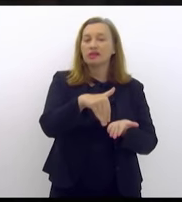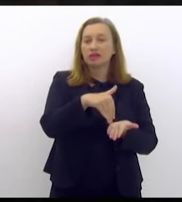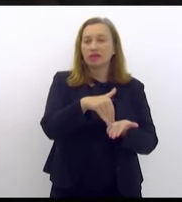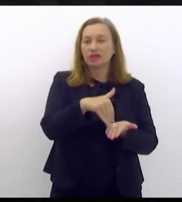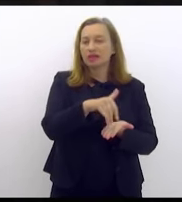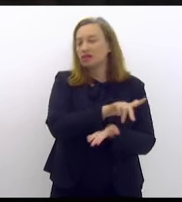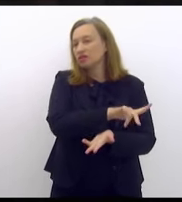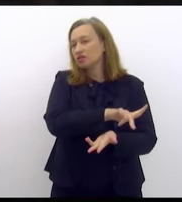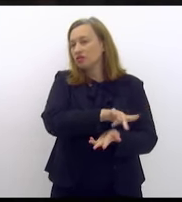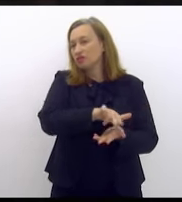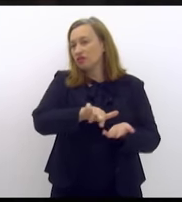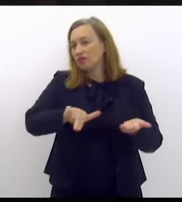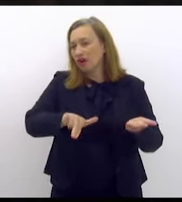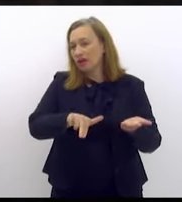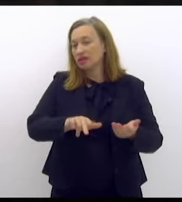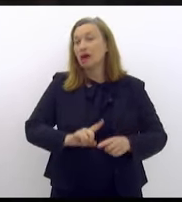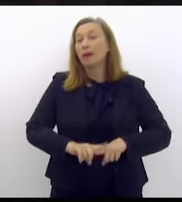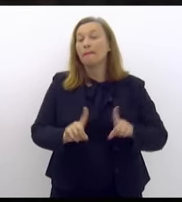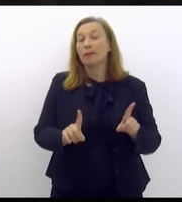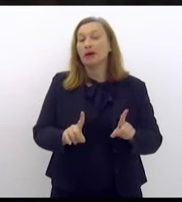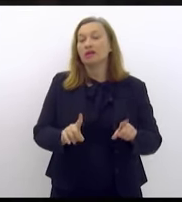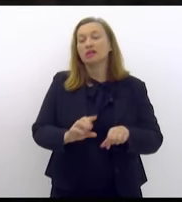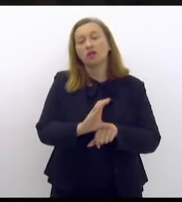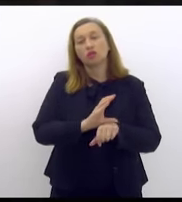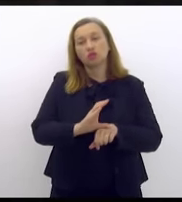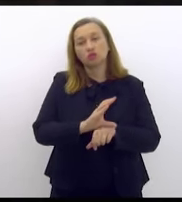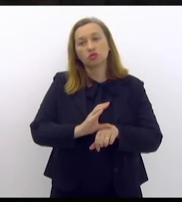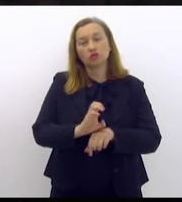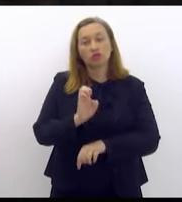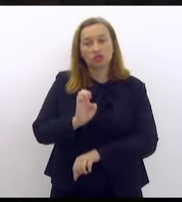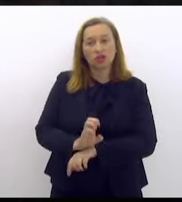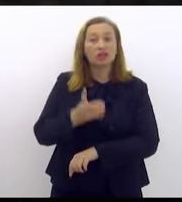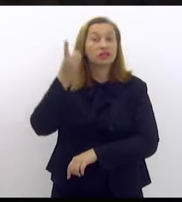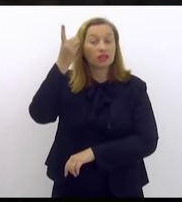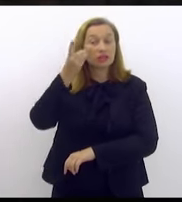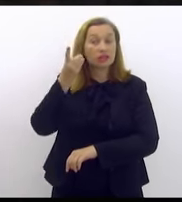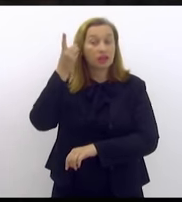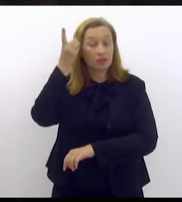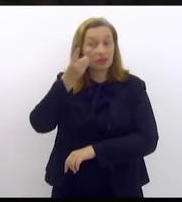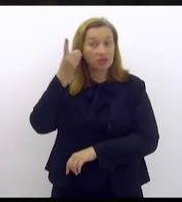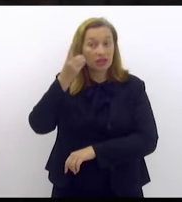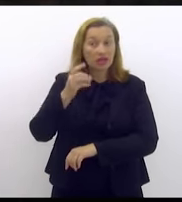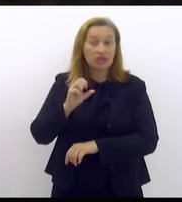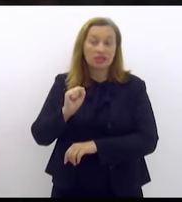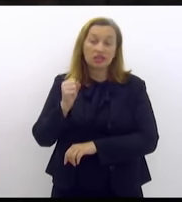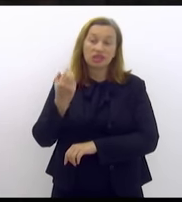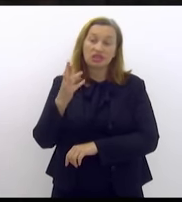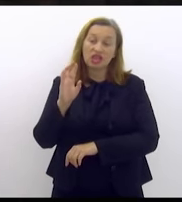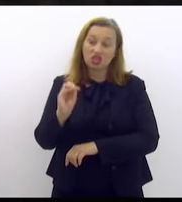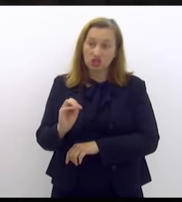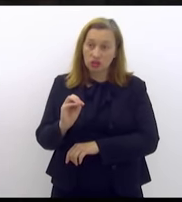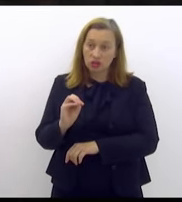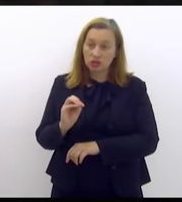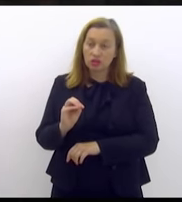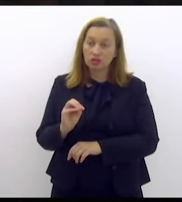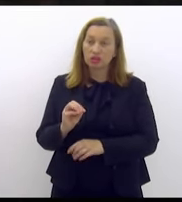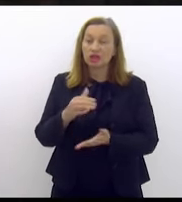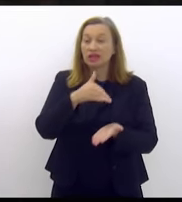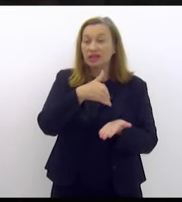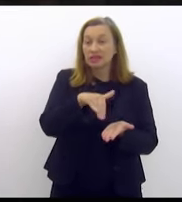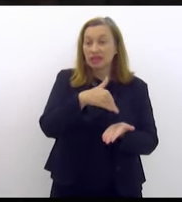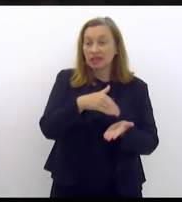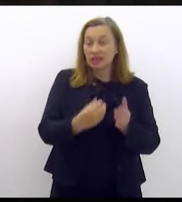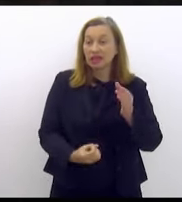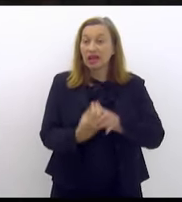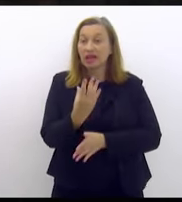secretarias. Mas diz a Constituição do Estado, deputado Serginho, que ele tem que criar secretarias